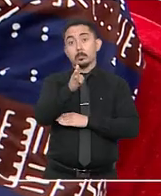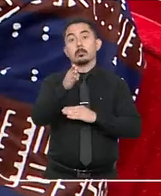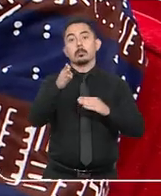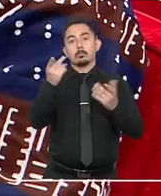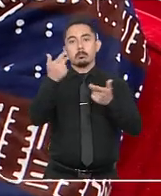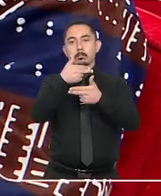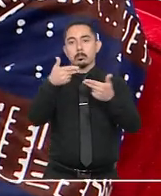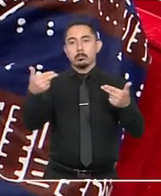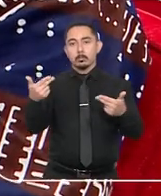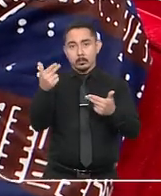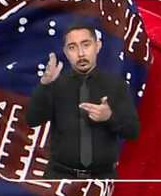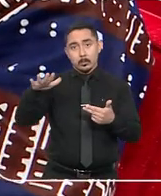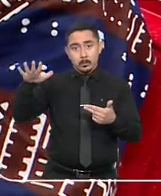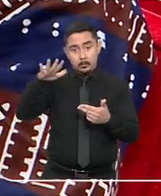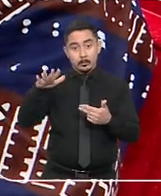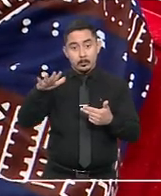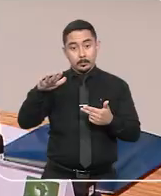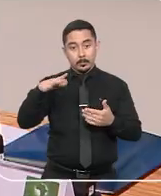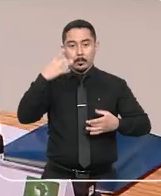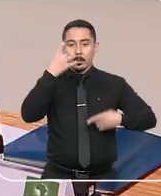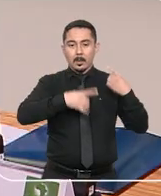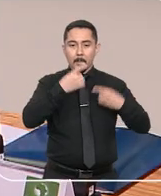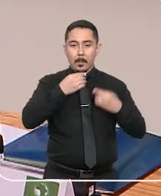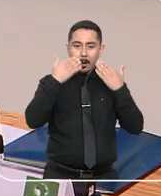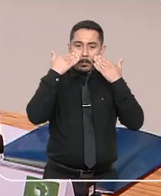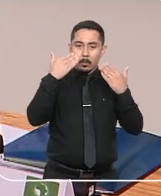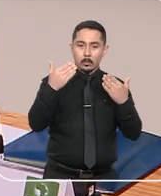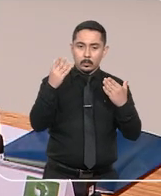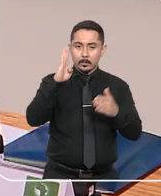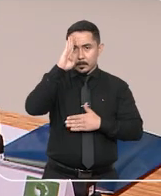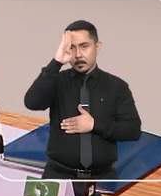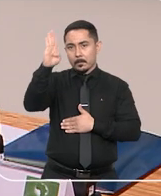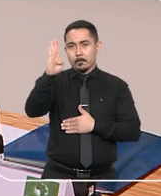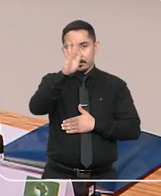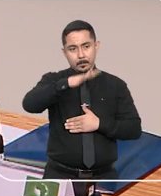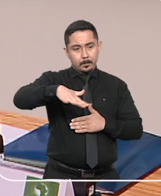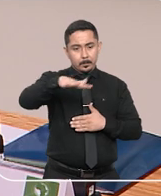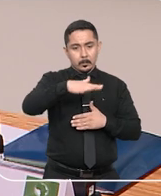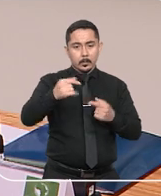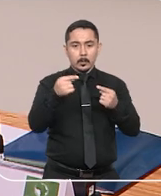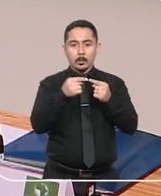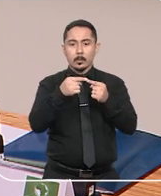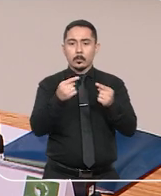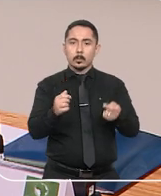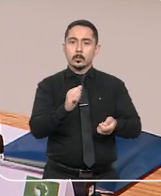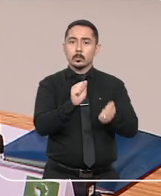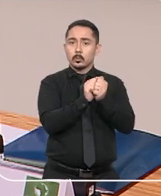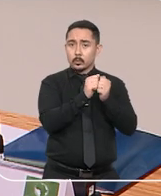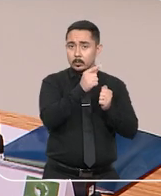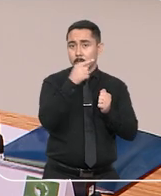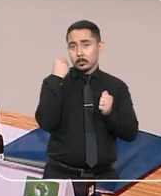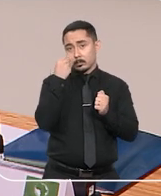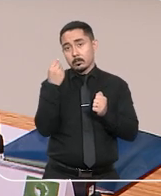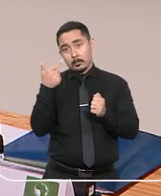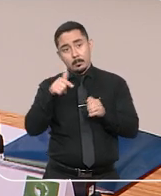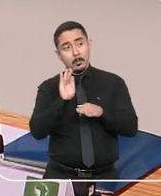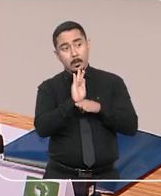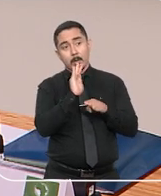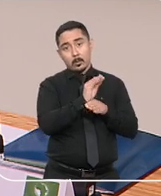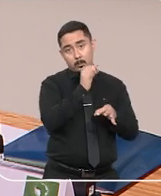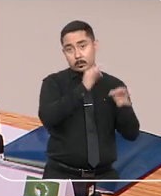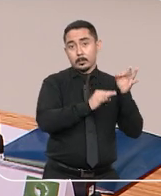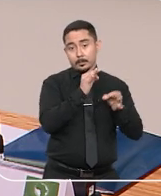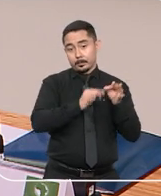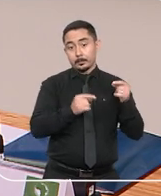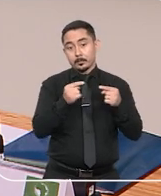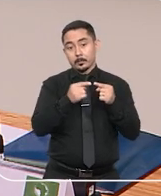mais direta entre diferentes nações. Os debates apontaram que as principais áreas que podem ser objeto de partilha de experiências e de